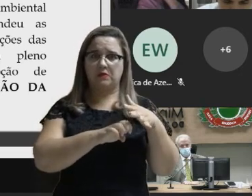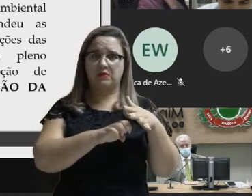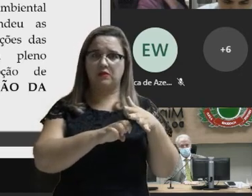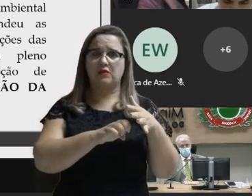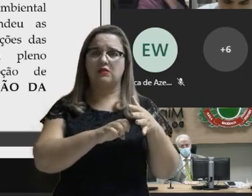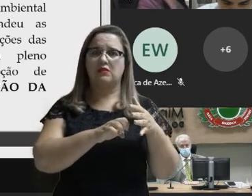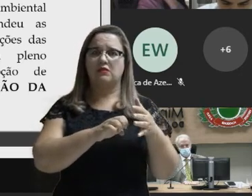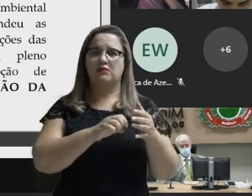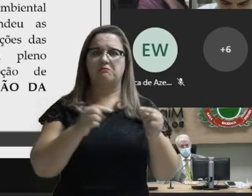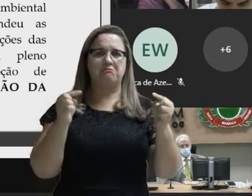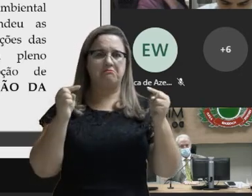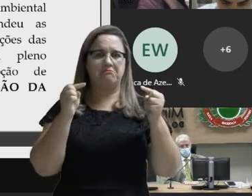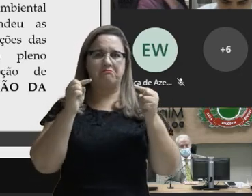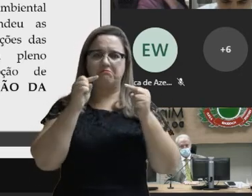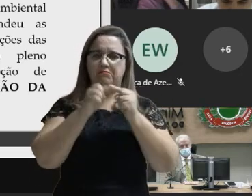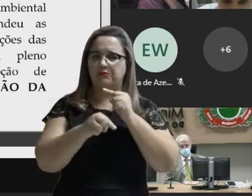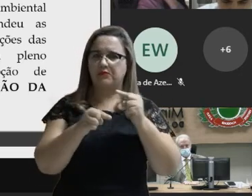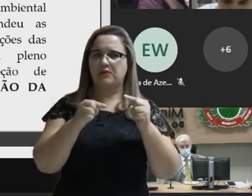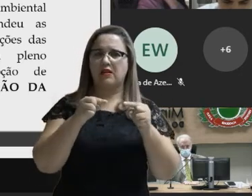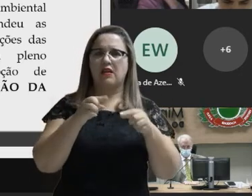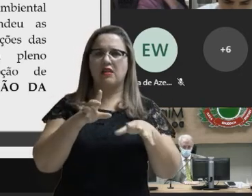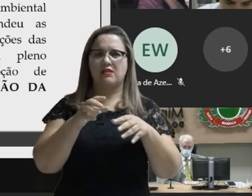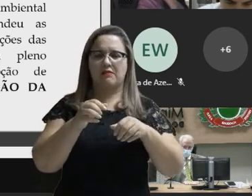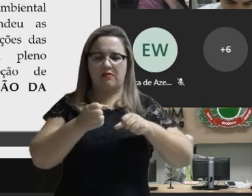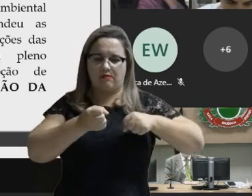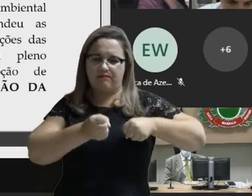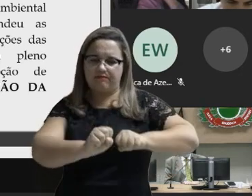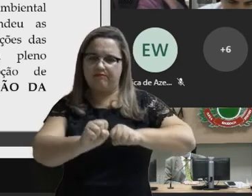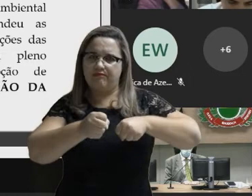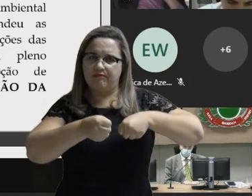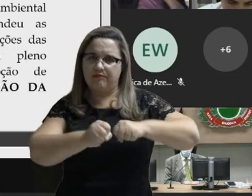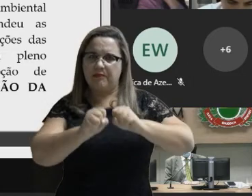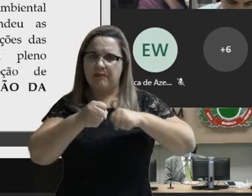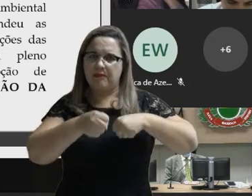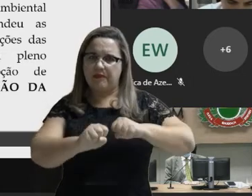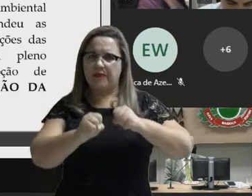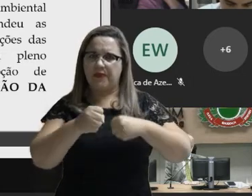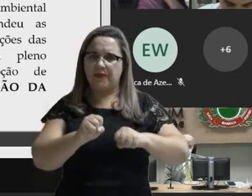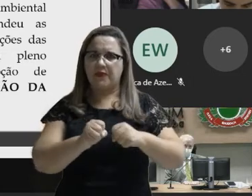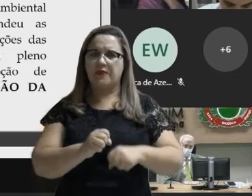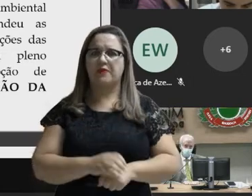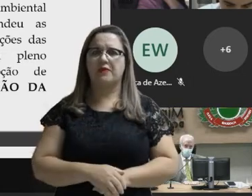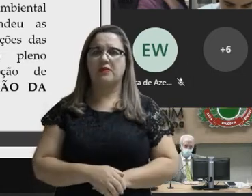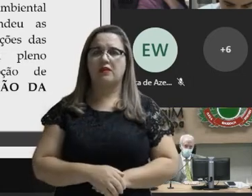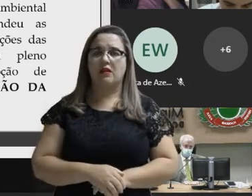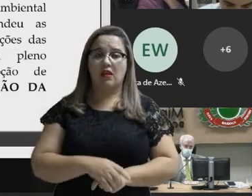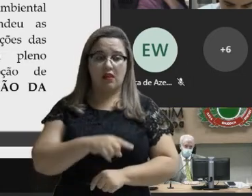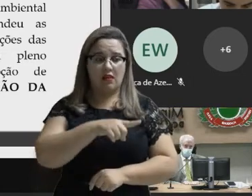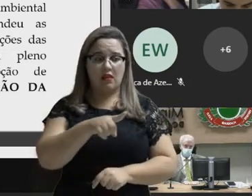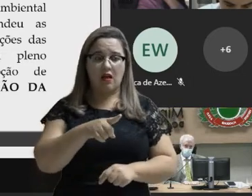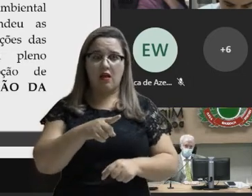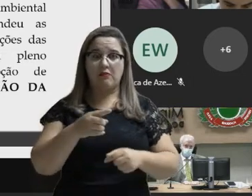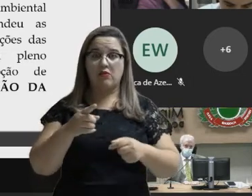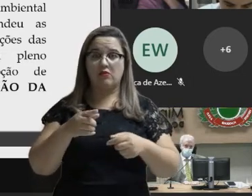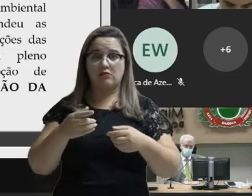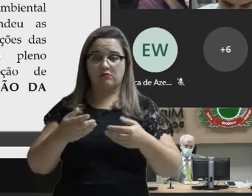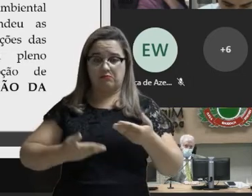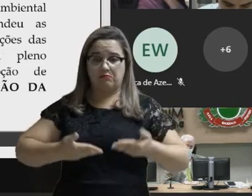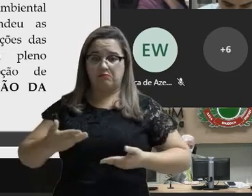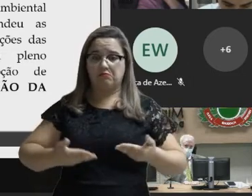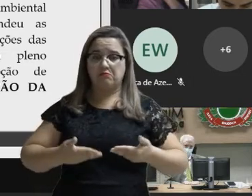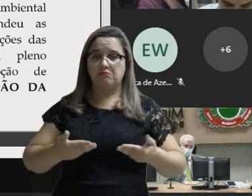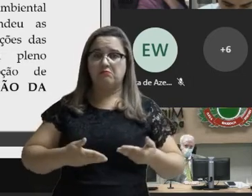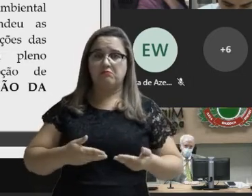estofados, camas, marcenaria e fabricação de espuma, é potencialmente poluidora e, para o seu funcionamento, deve possuir o